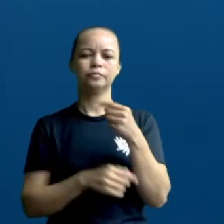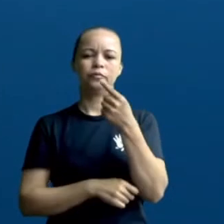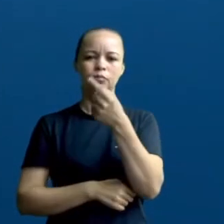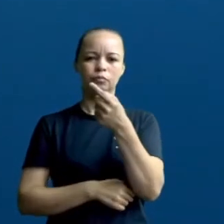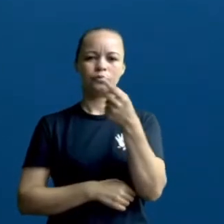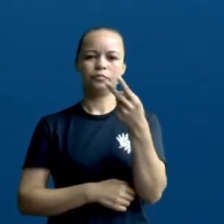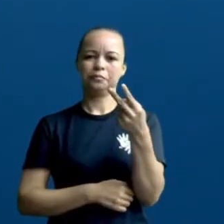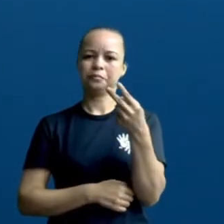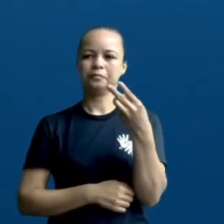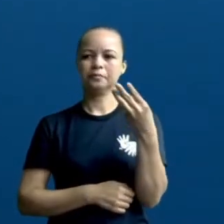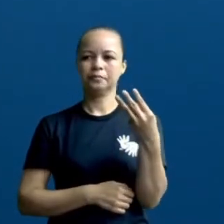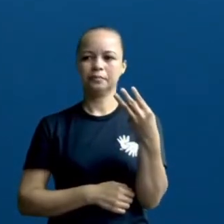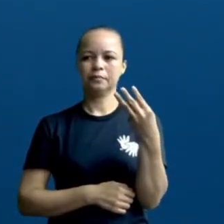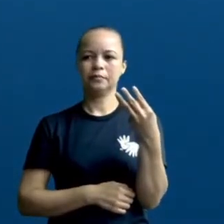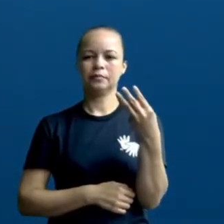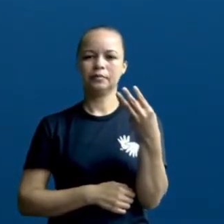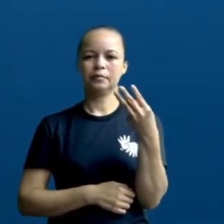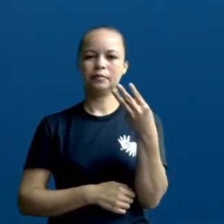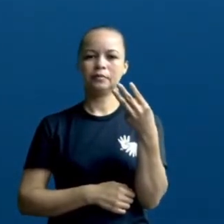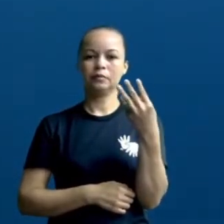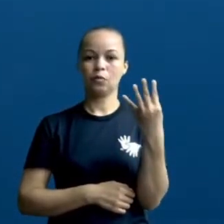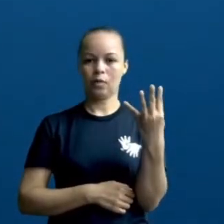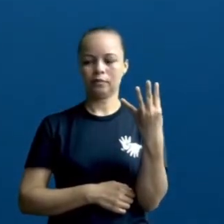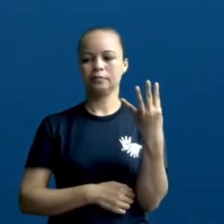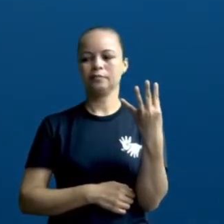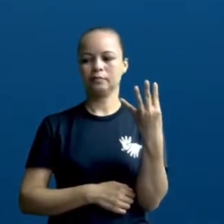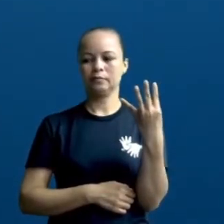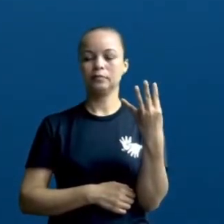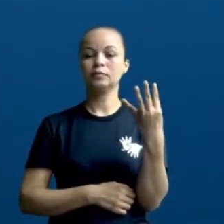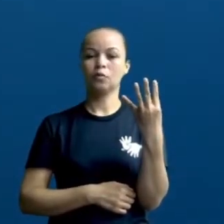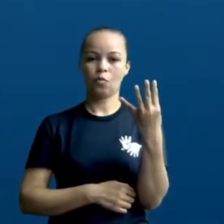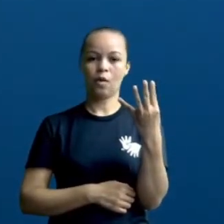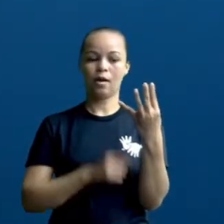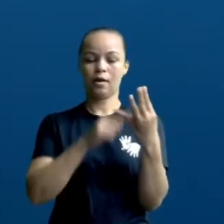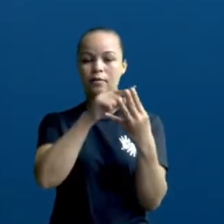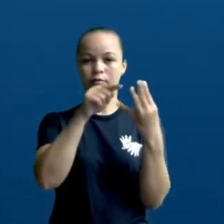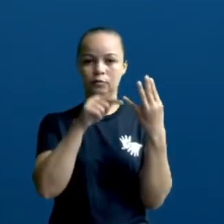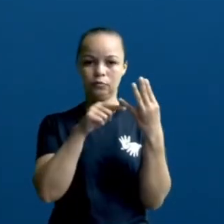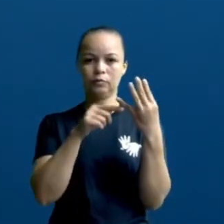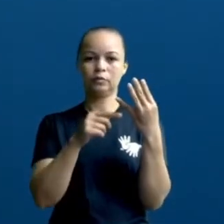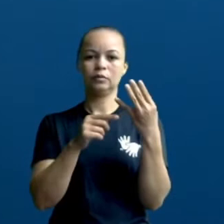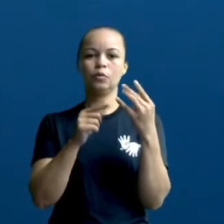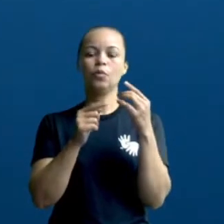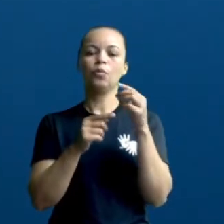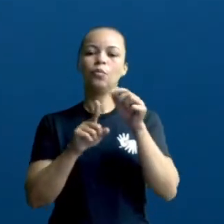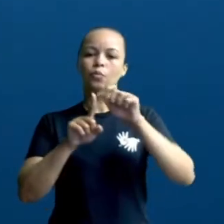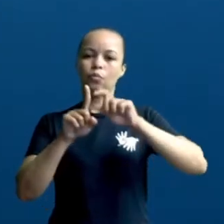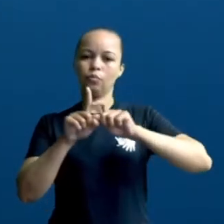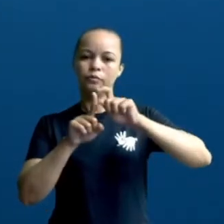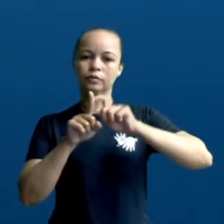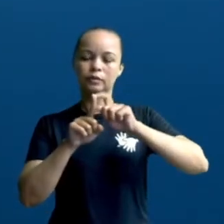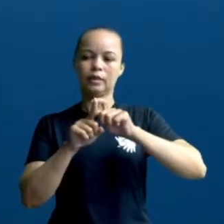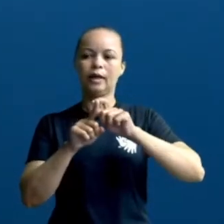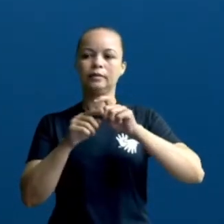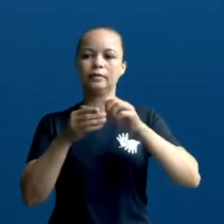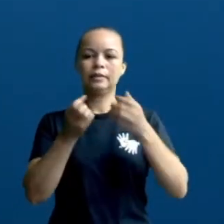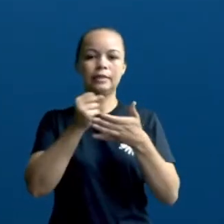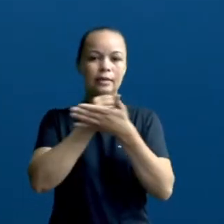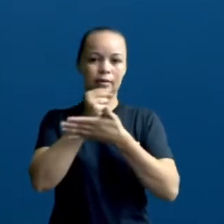1, 2, 3, 4. 4 quadradinhos, 4 unidades na